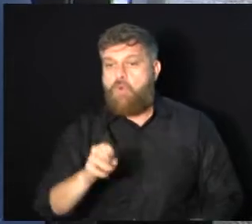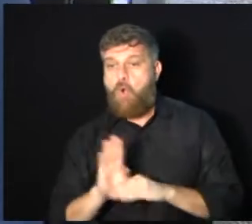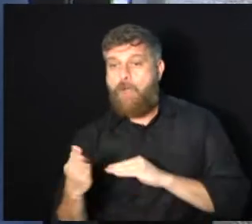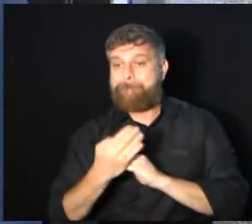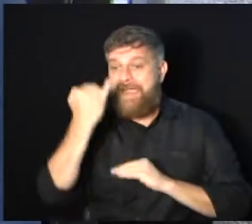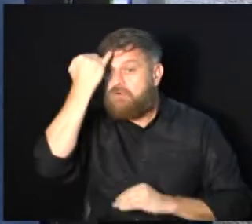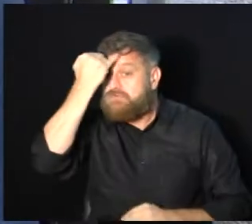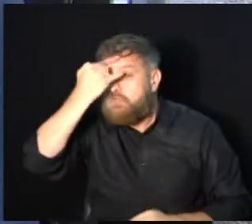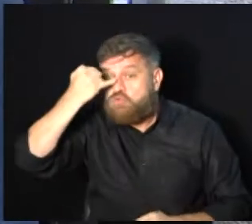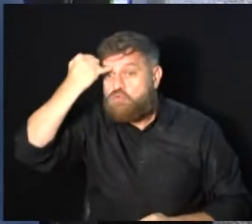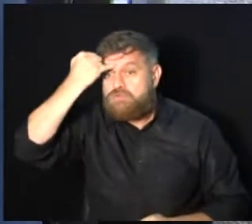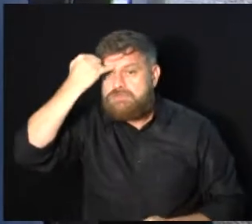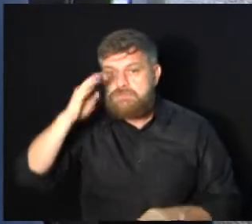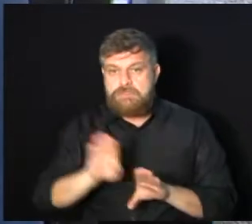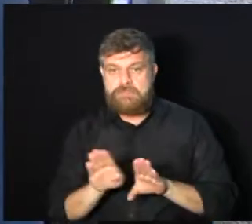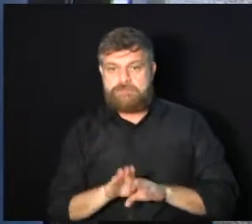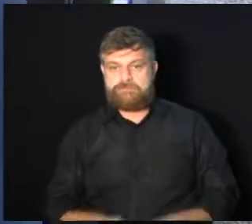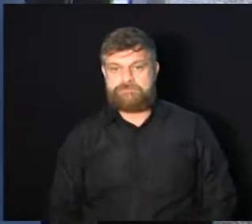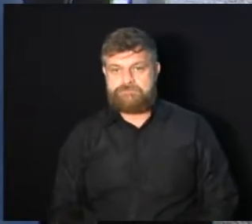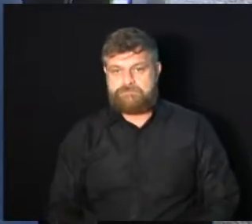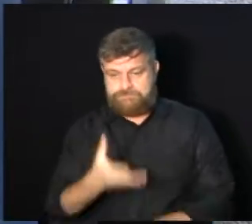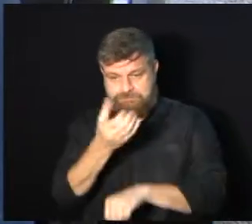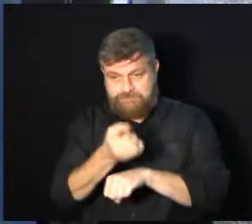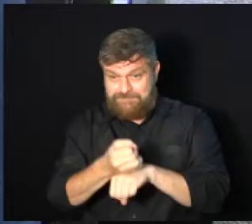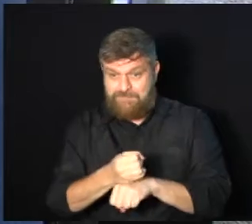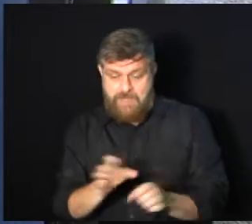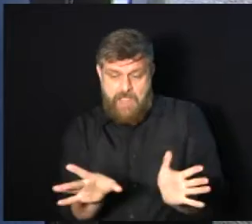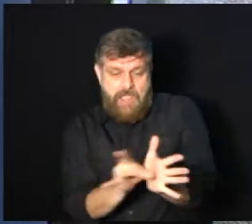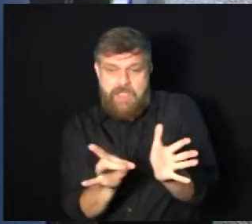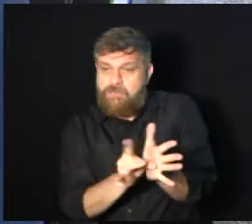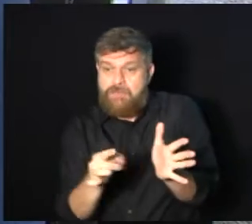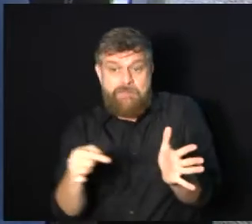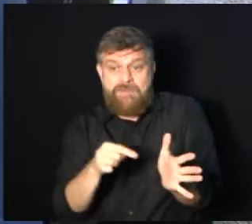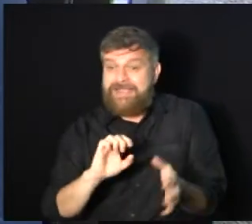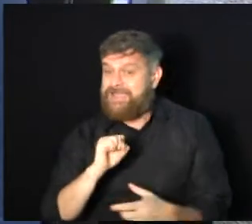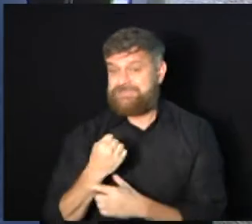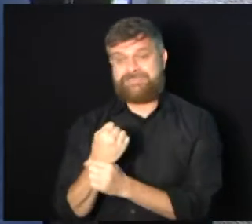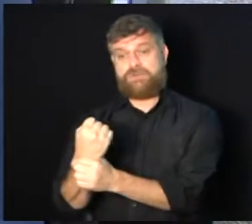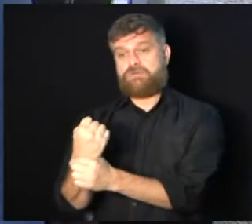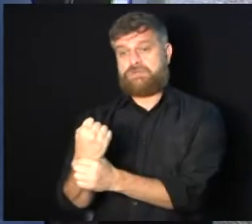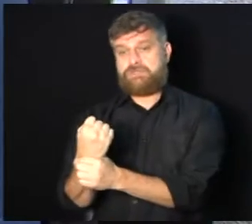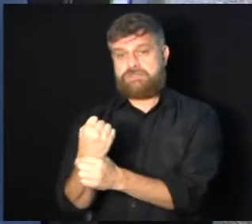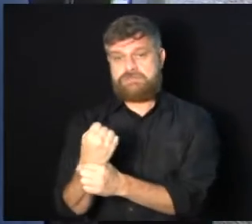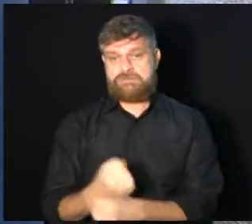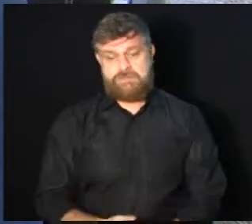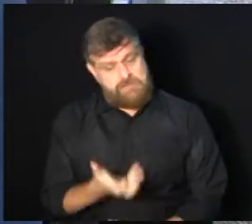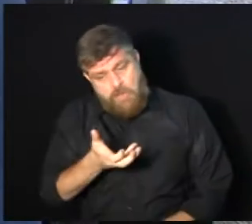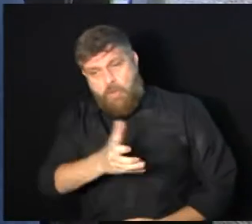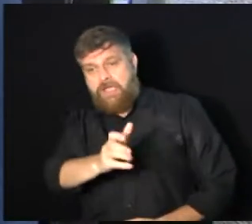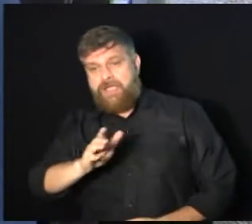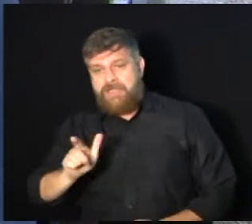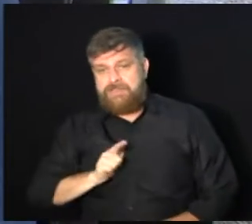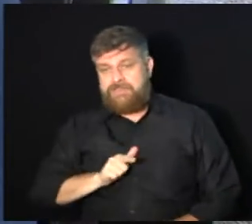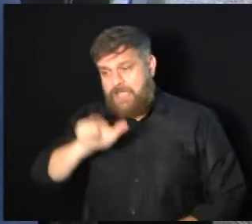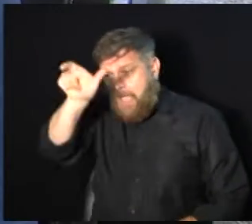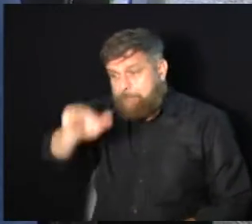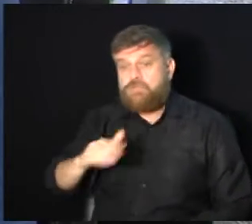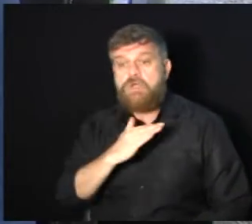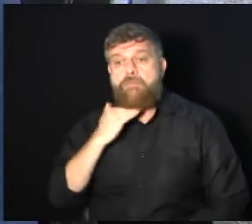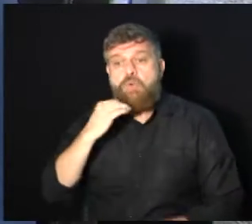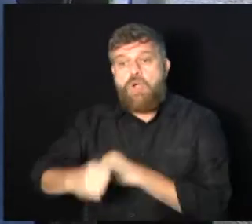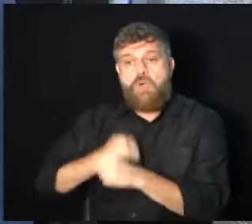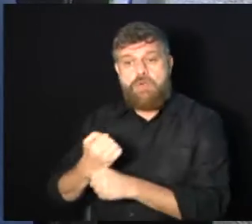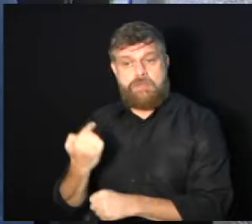O transporte por aplicativo não quer o adesivo na porta por uma questão de segurança, sim. Tem aí o Amarildo, que faleceu ano